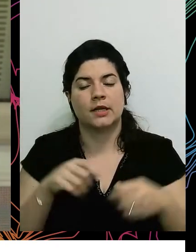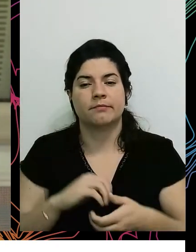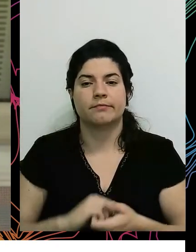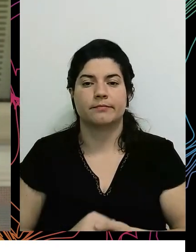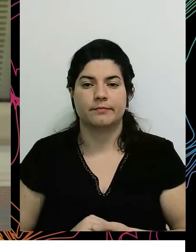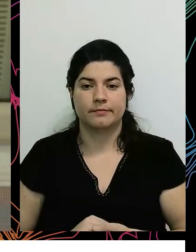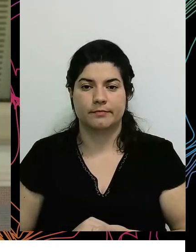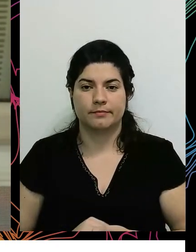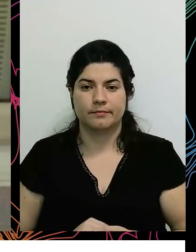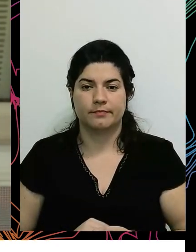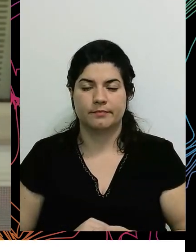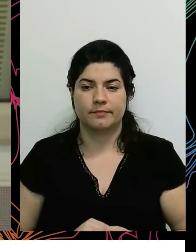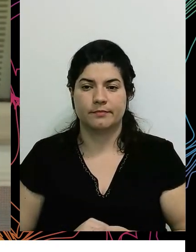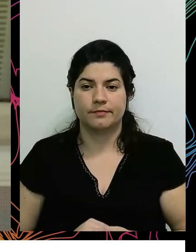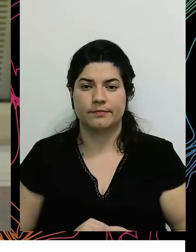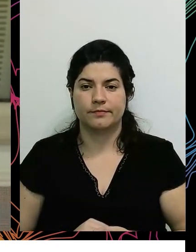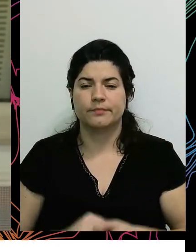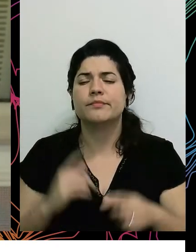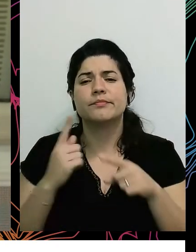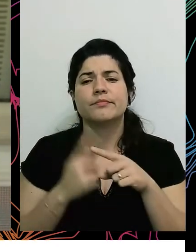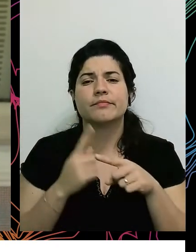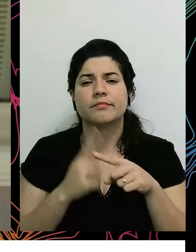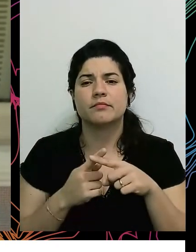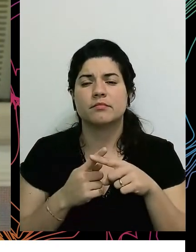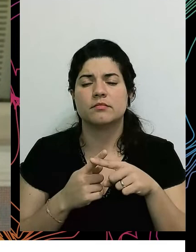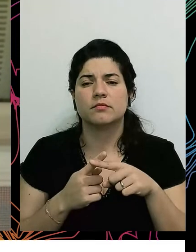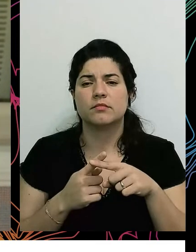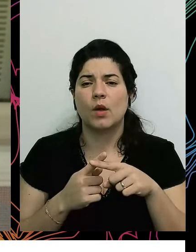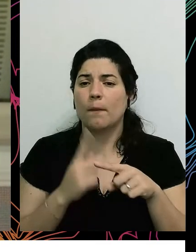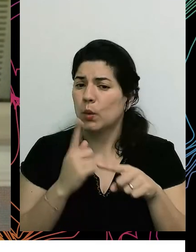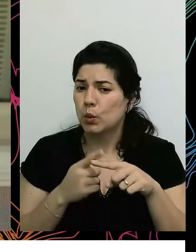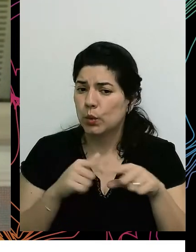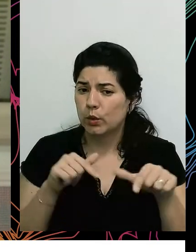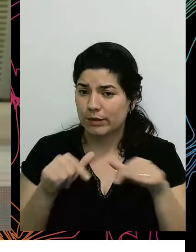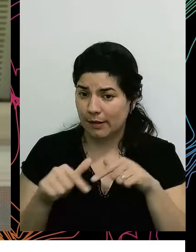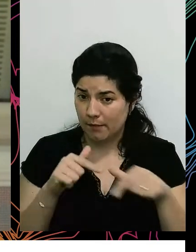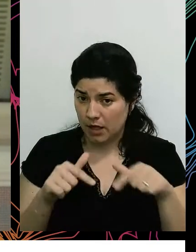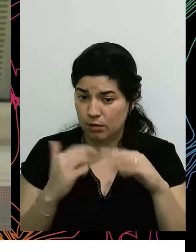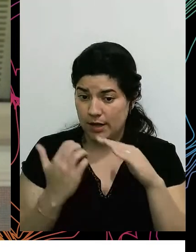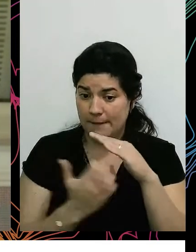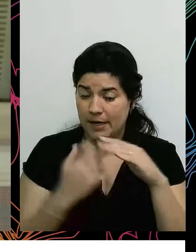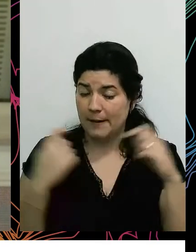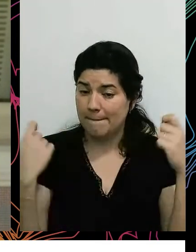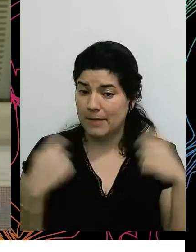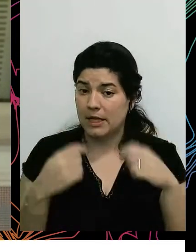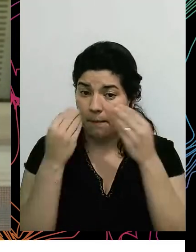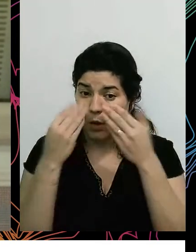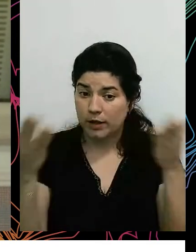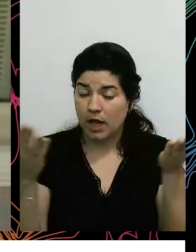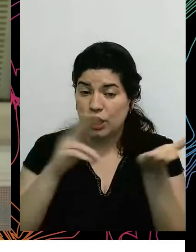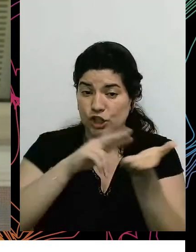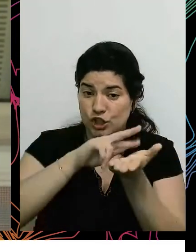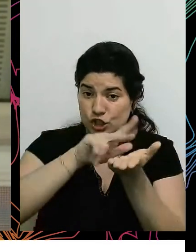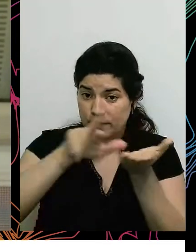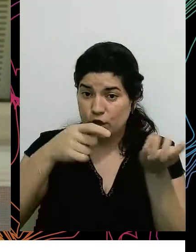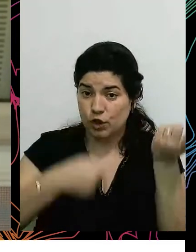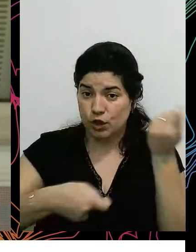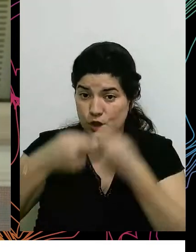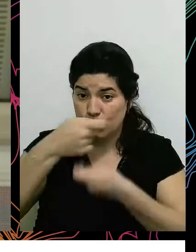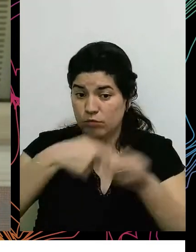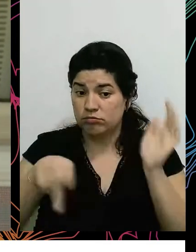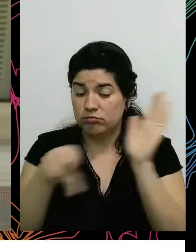Porque a força do trabalho de uma companhia tem que refletir a diversidade dos negócios dessa